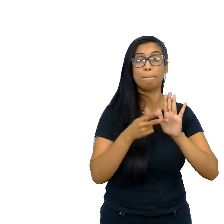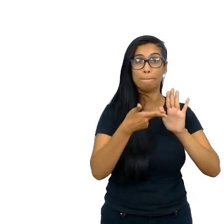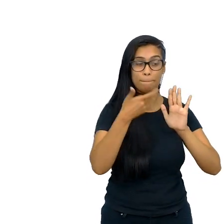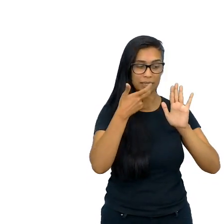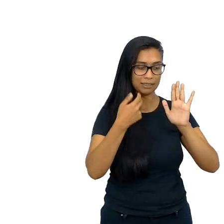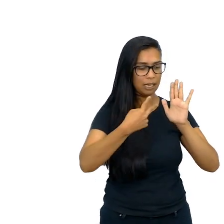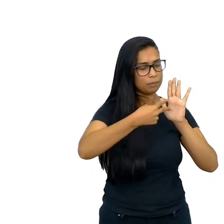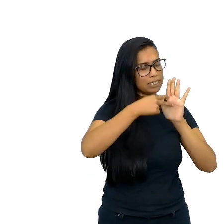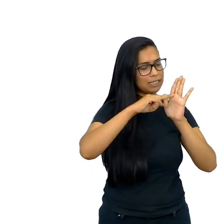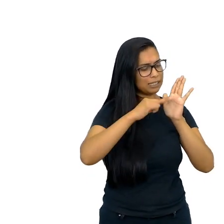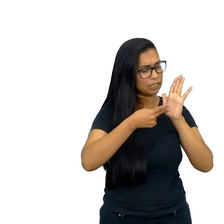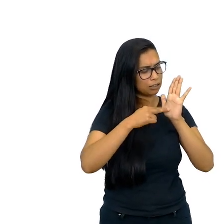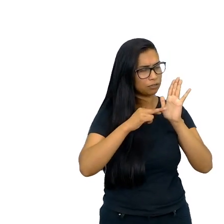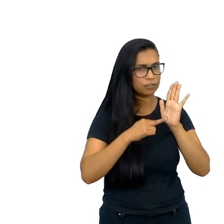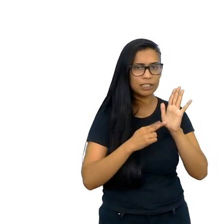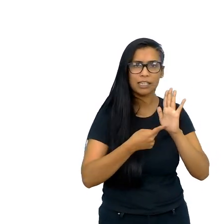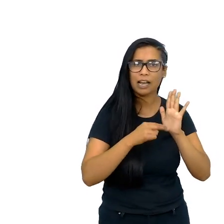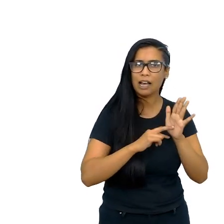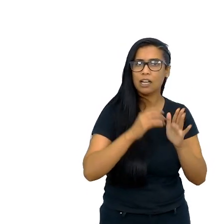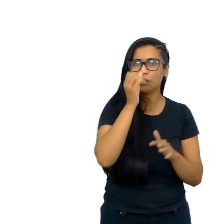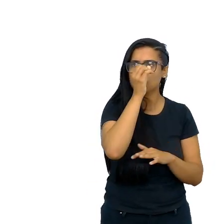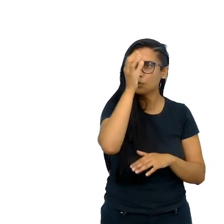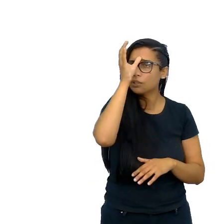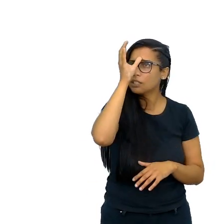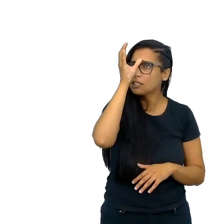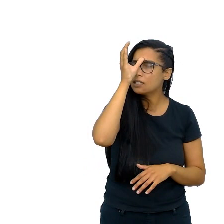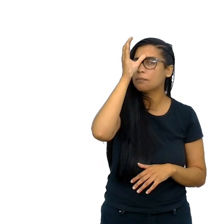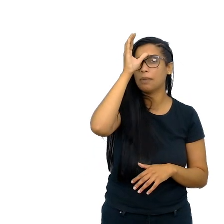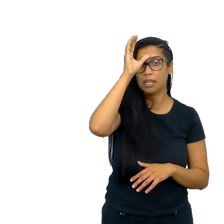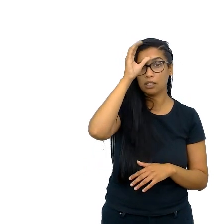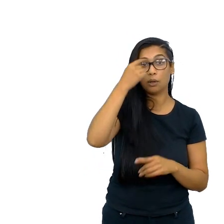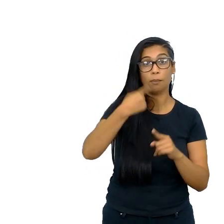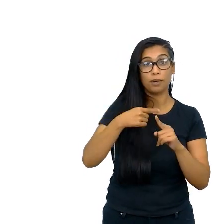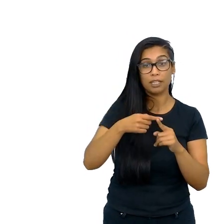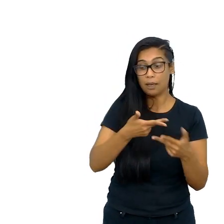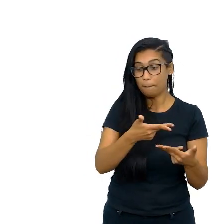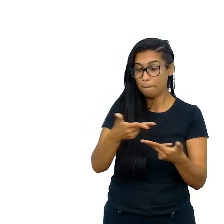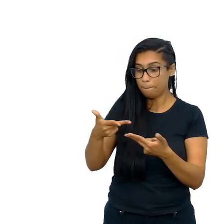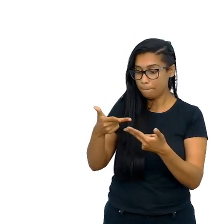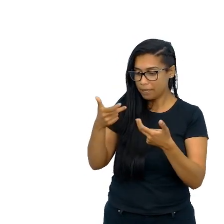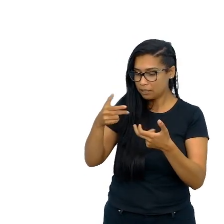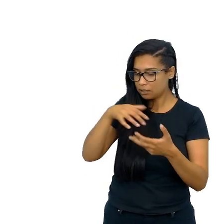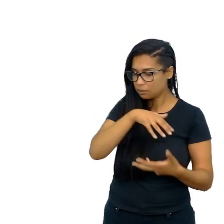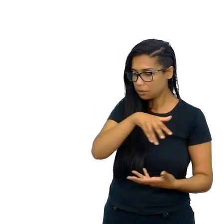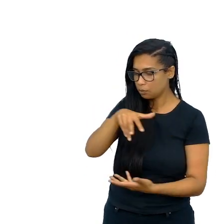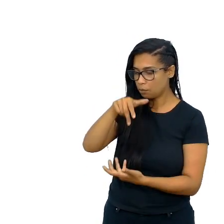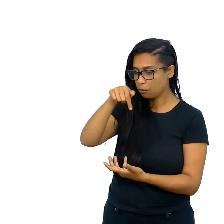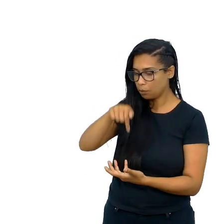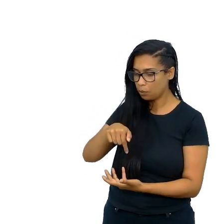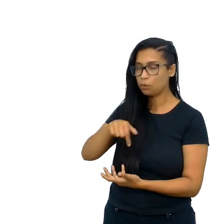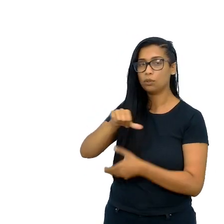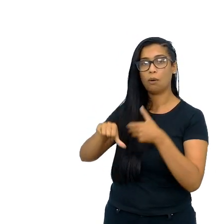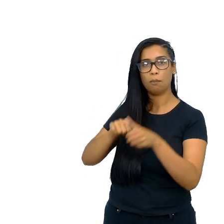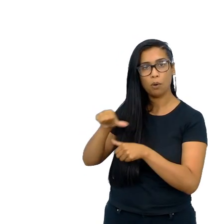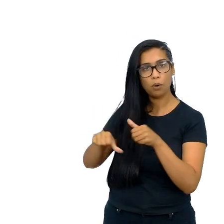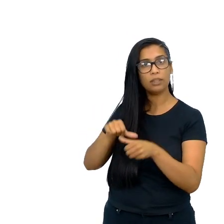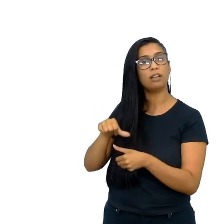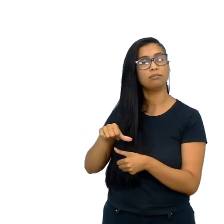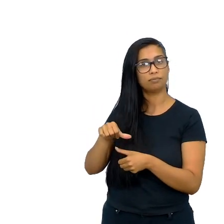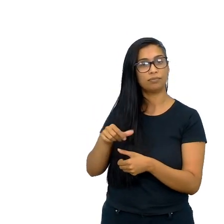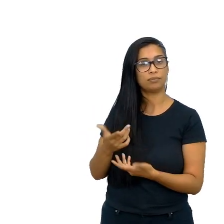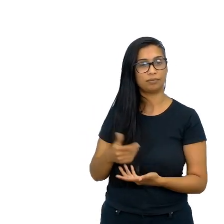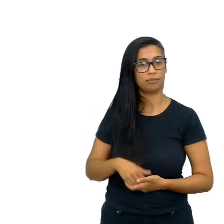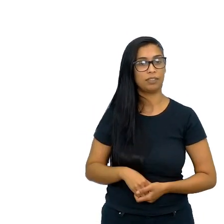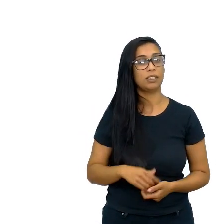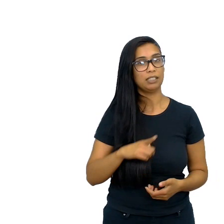construídos juntamente com os conhecimentos de mundo. Então, cabe aqui, professores, imaginar que há mais uma etapa,